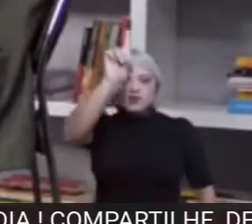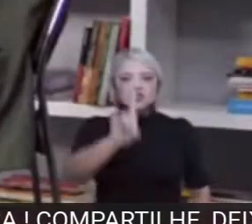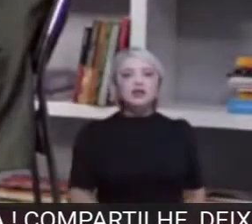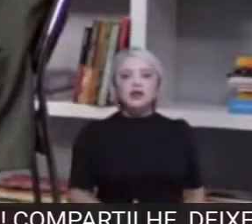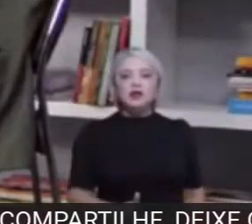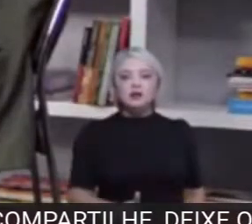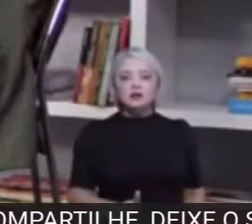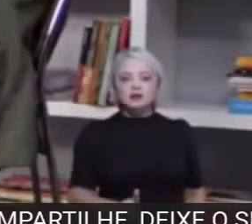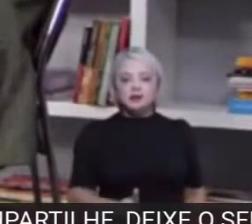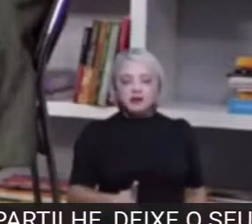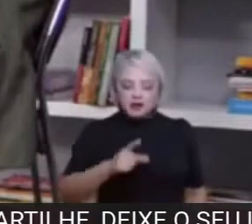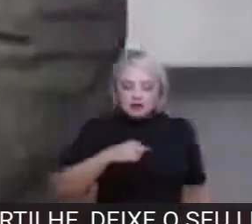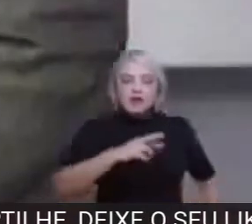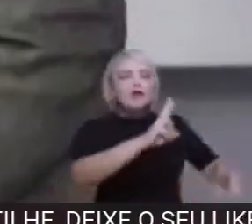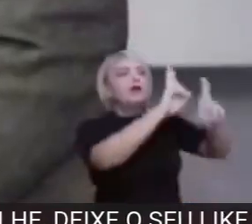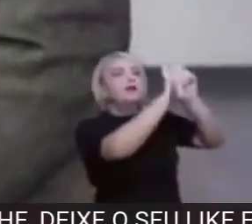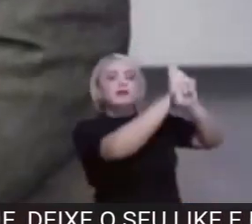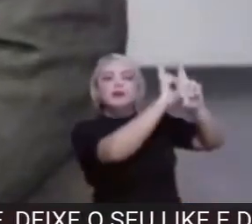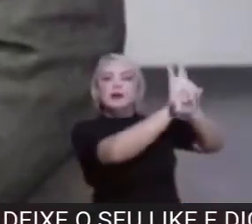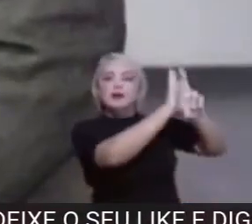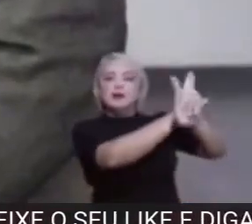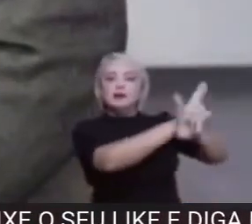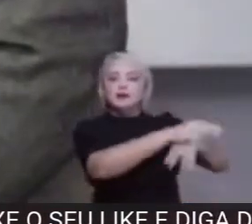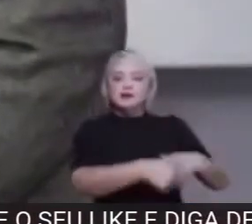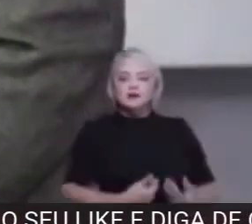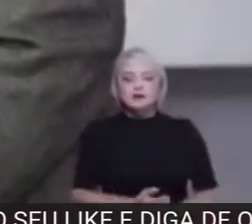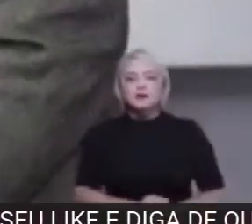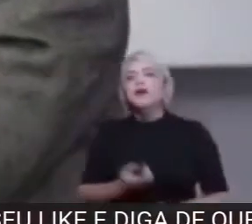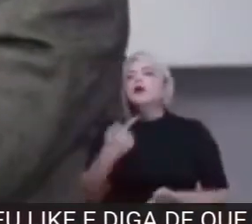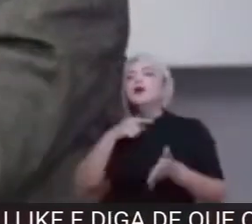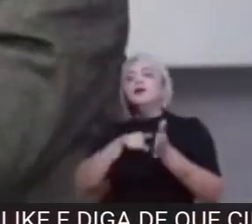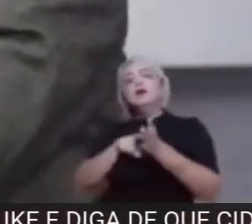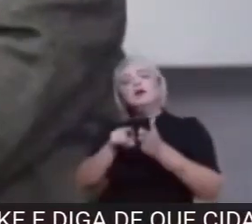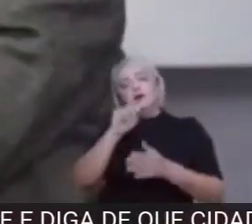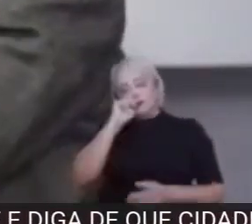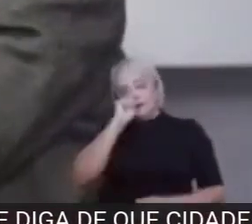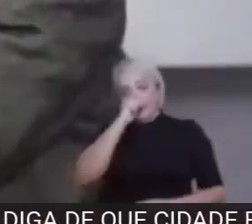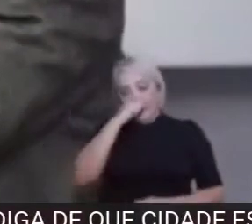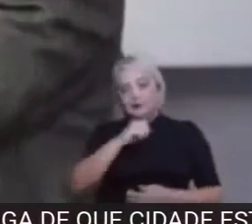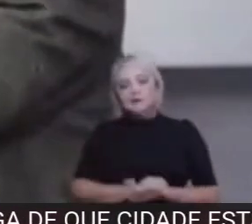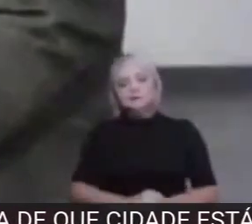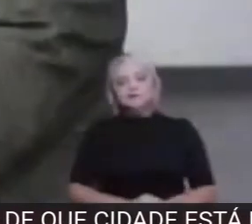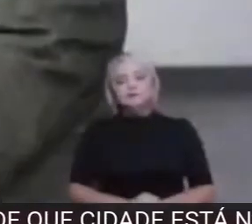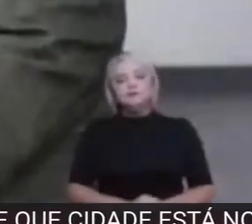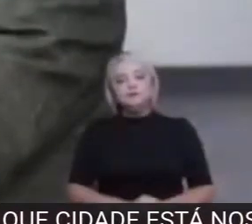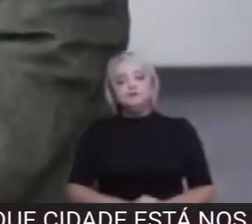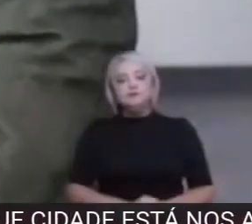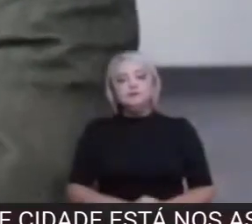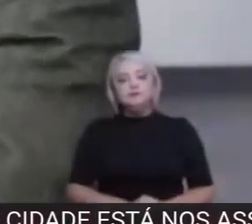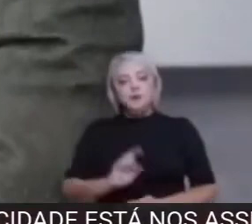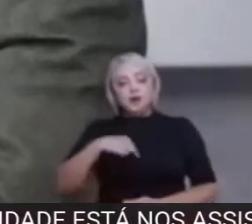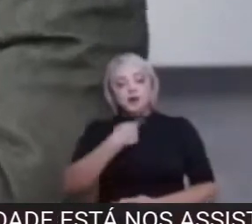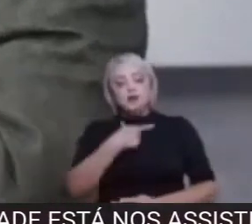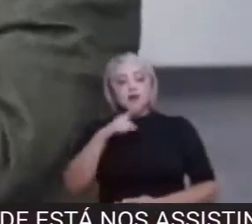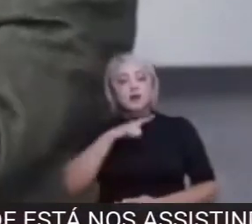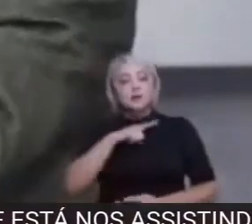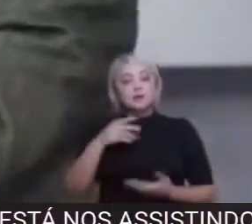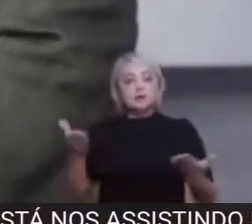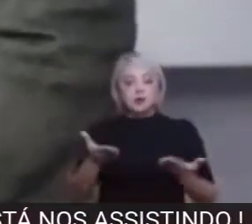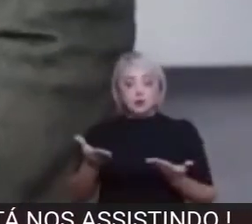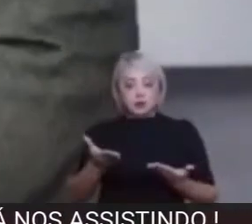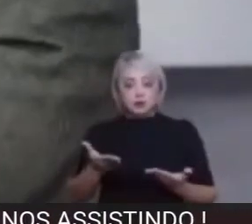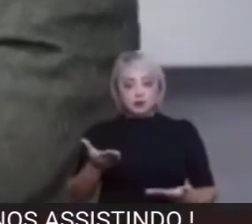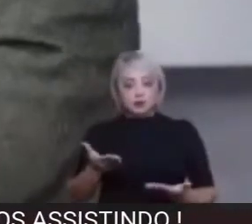sua esperança atendida. Uma pergunta que eu queria fazer para o senhor. Nós temos hoje um Estado em que